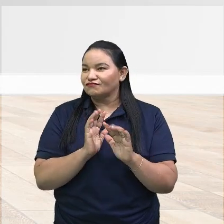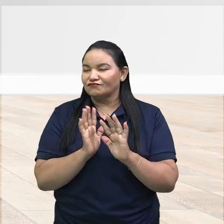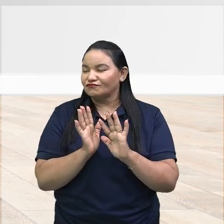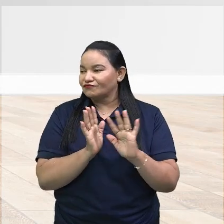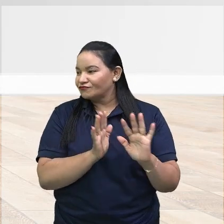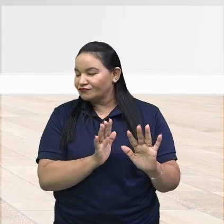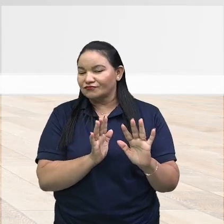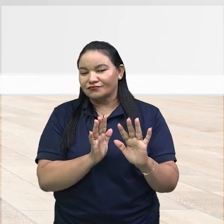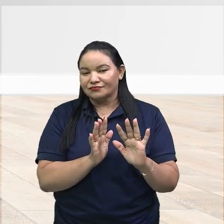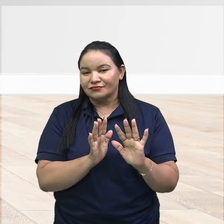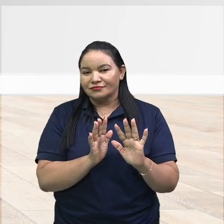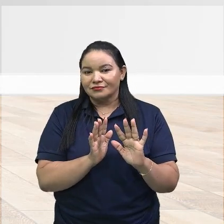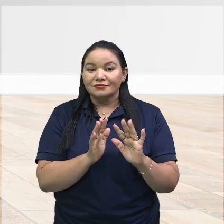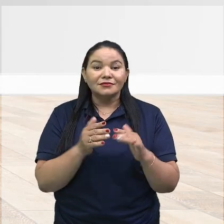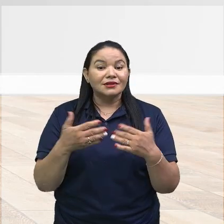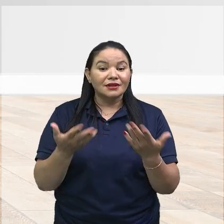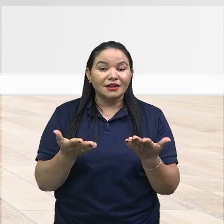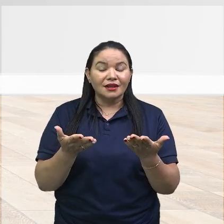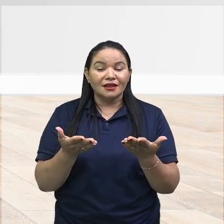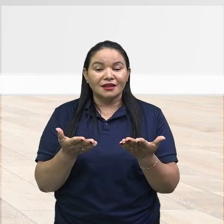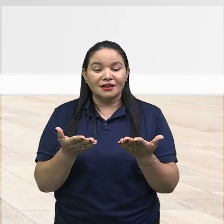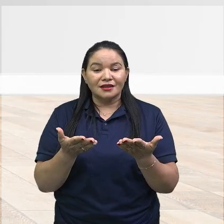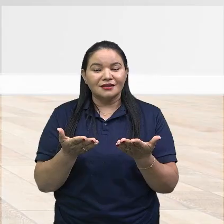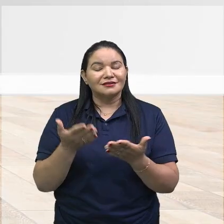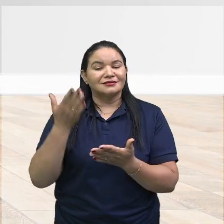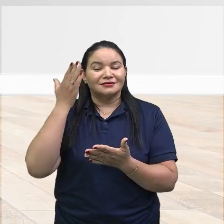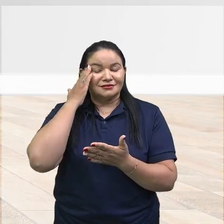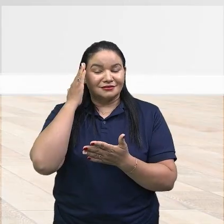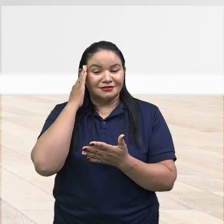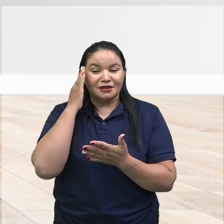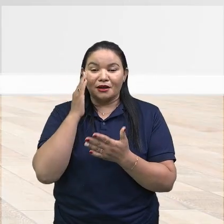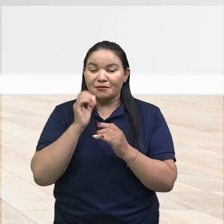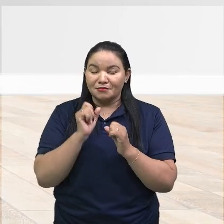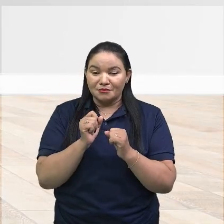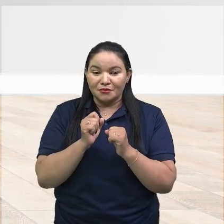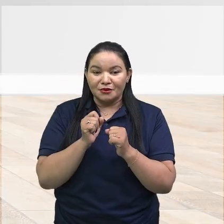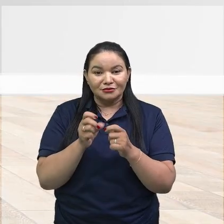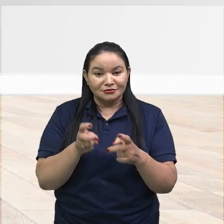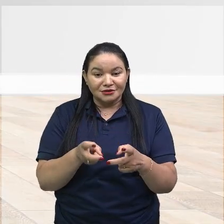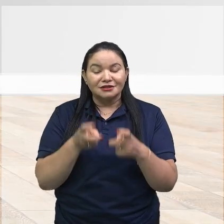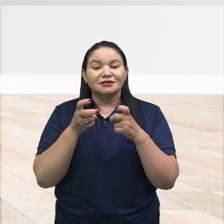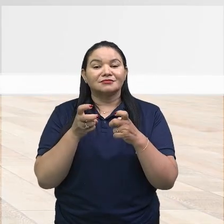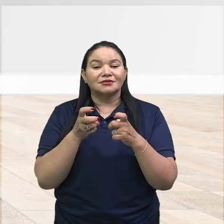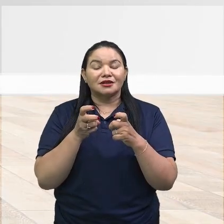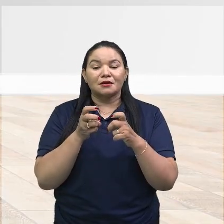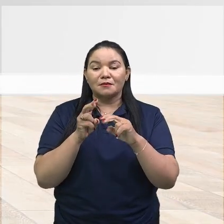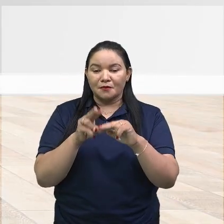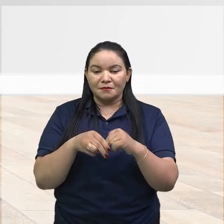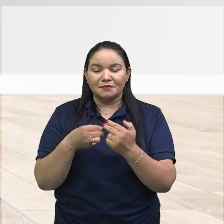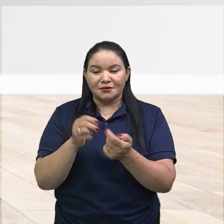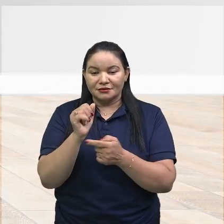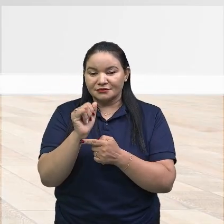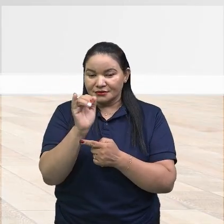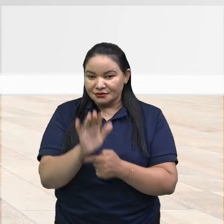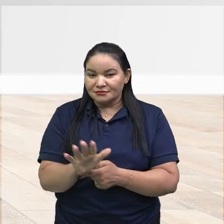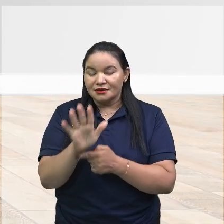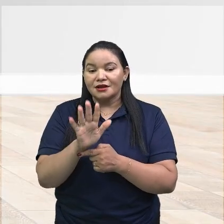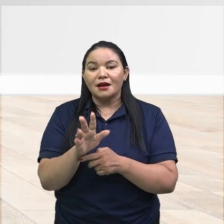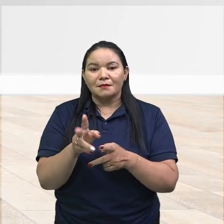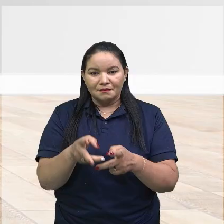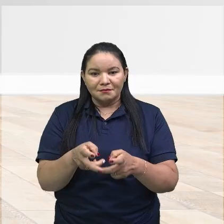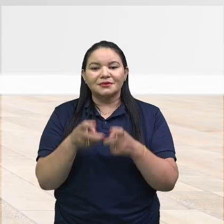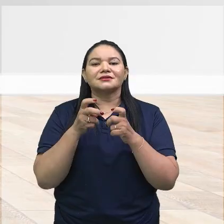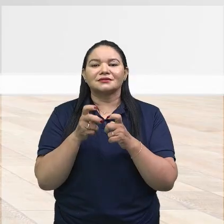Então, a gente sabe que, né, a gente pode, né, através de uma imagem, perceber,